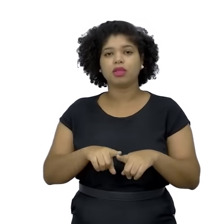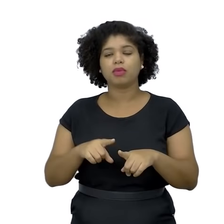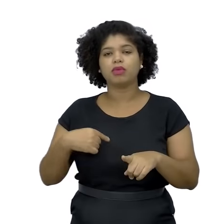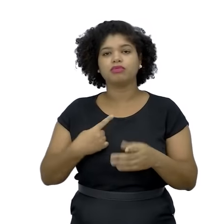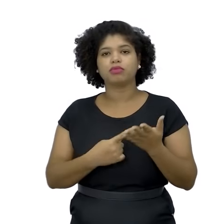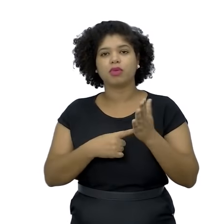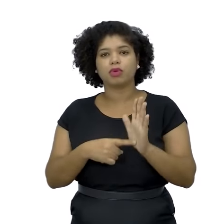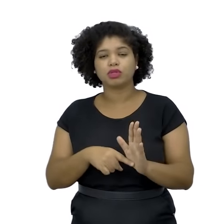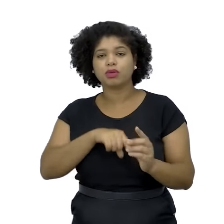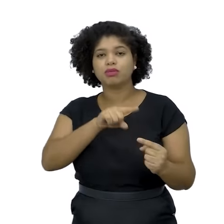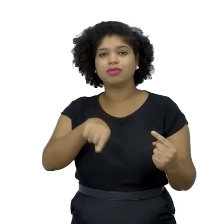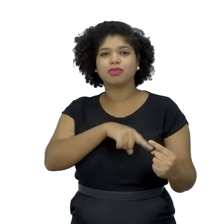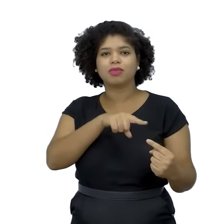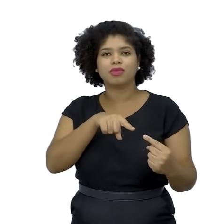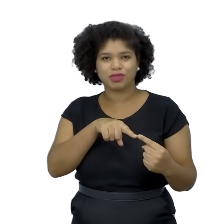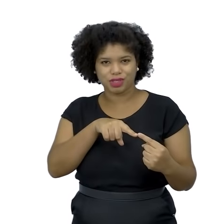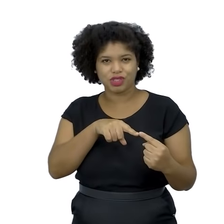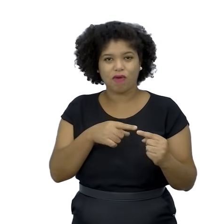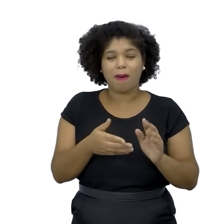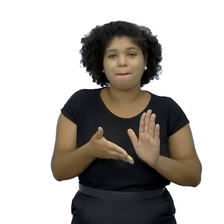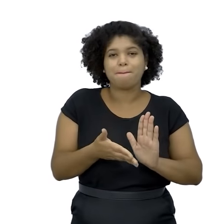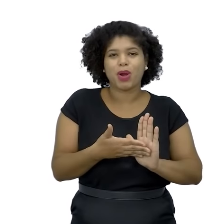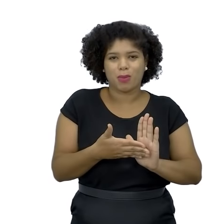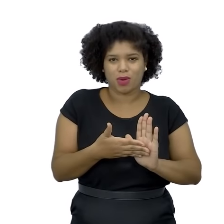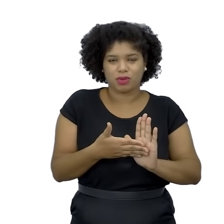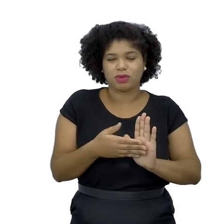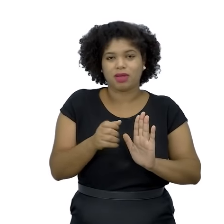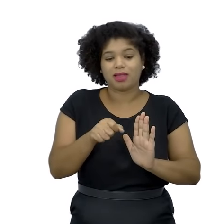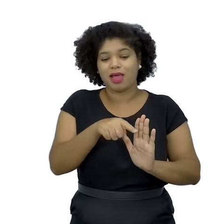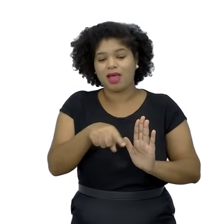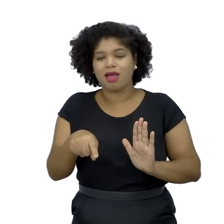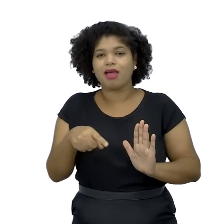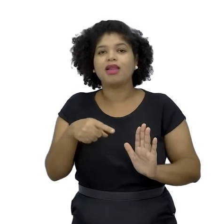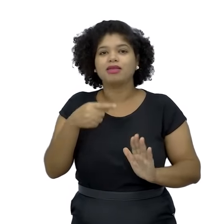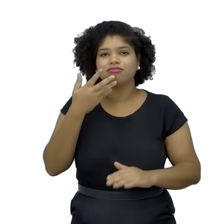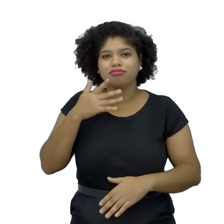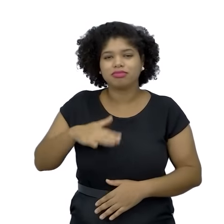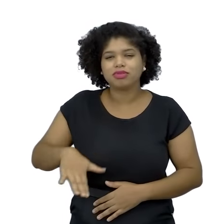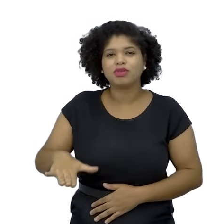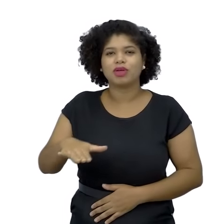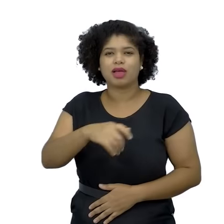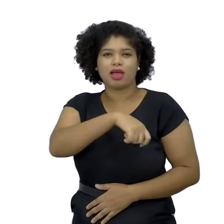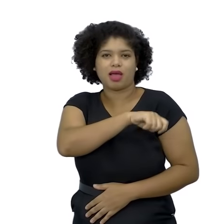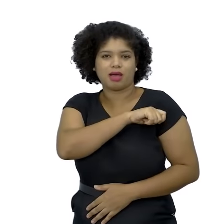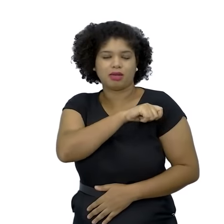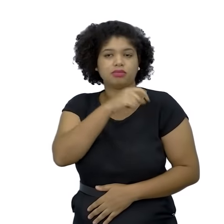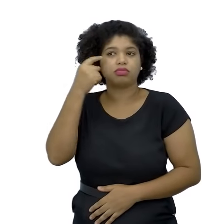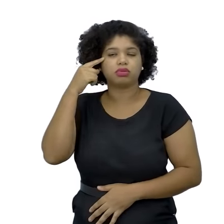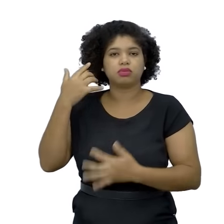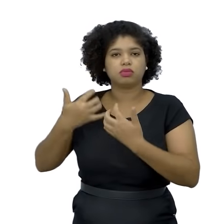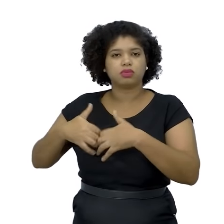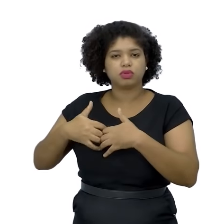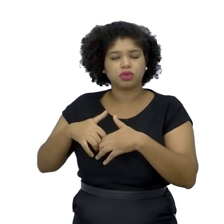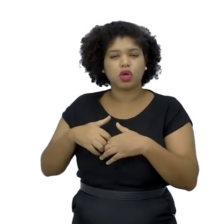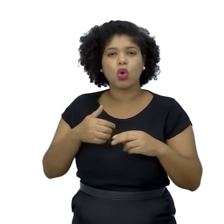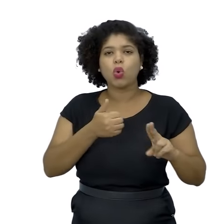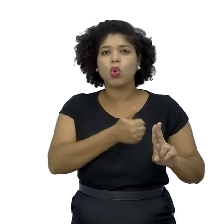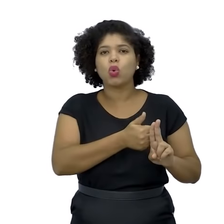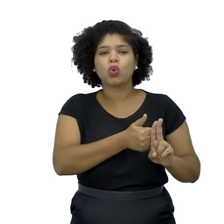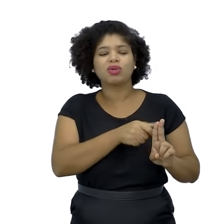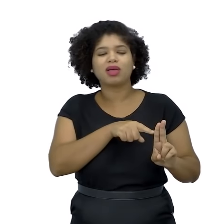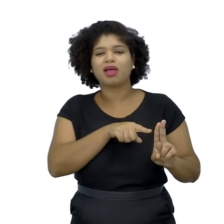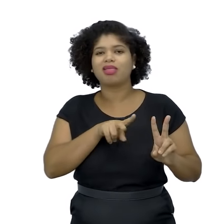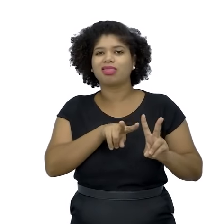proposta para que os estudantes possam refletir sobre uma unidade temática e o objeto de conhecimento, com